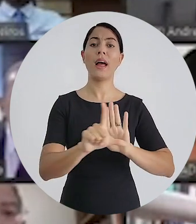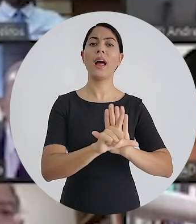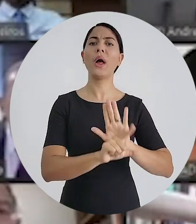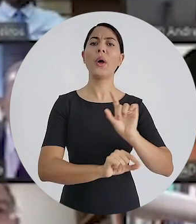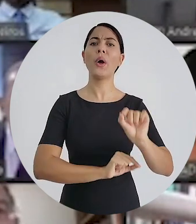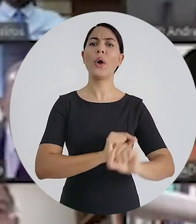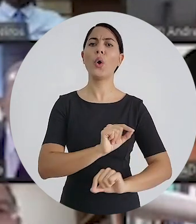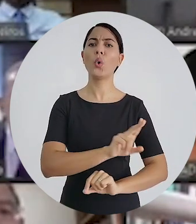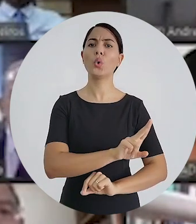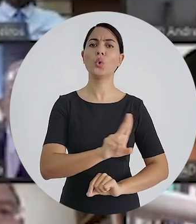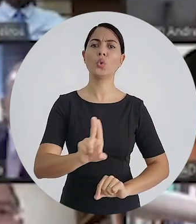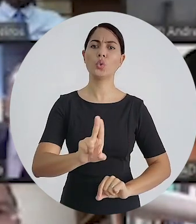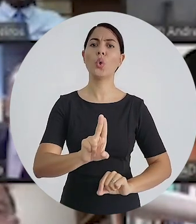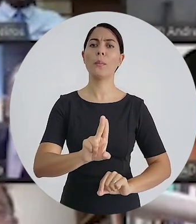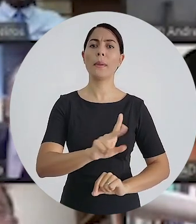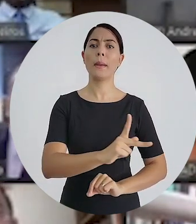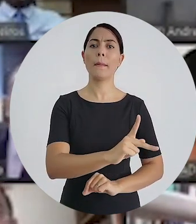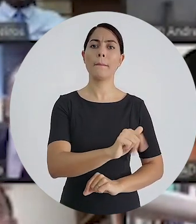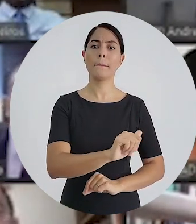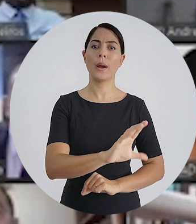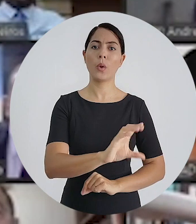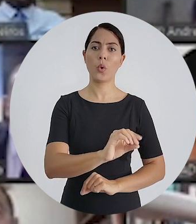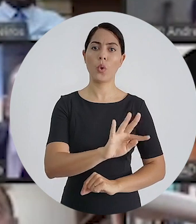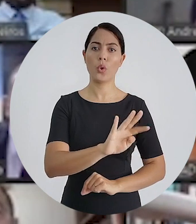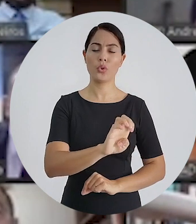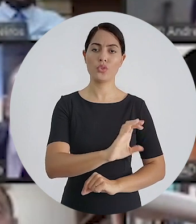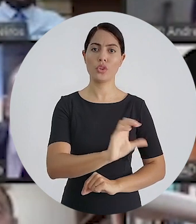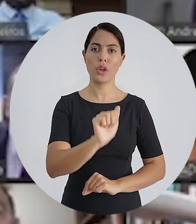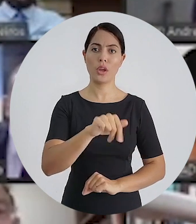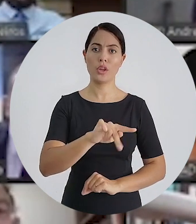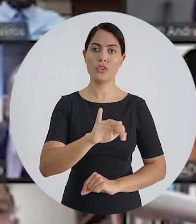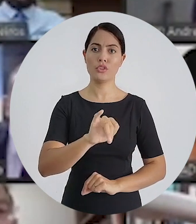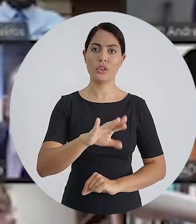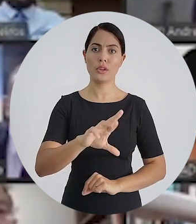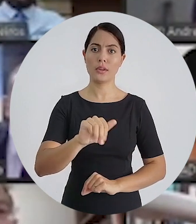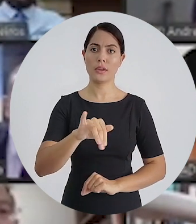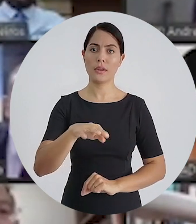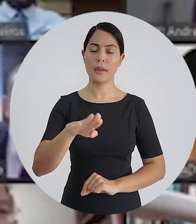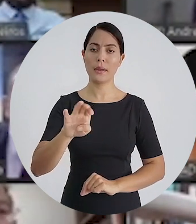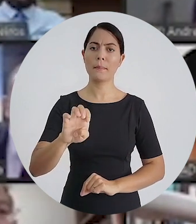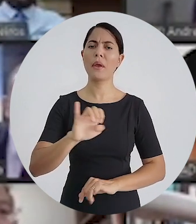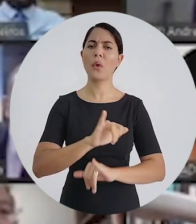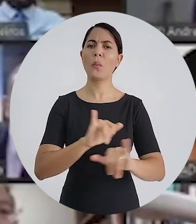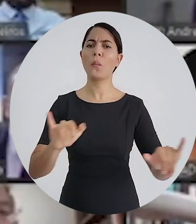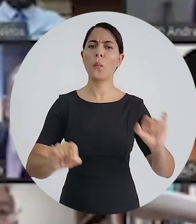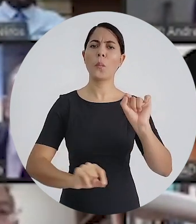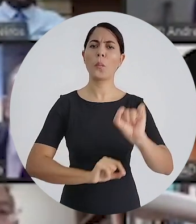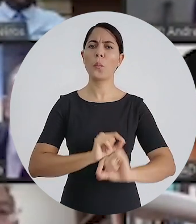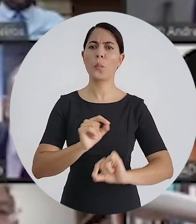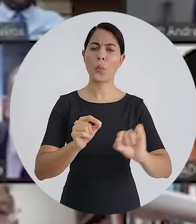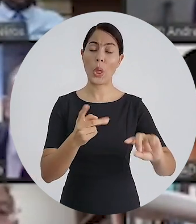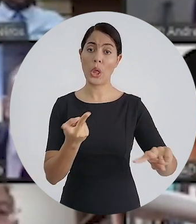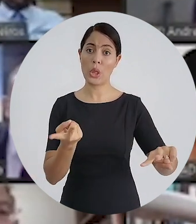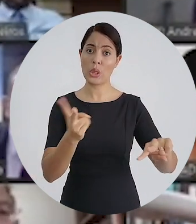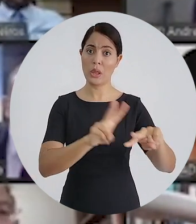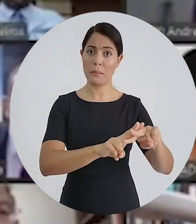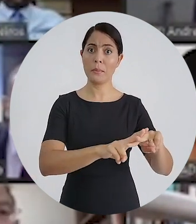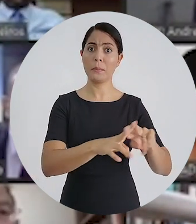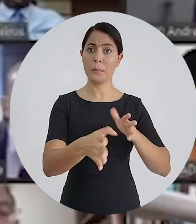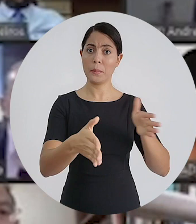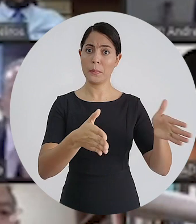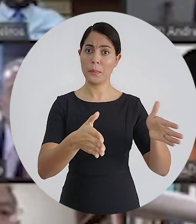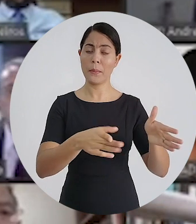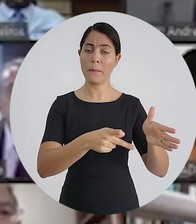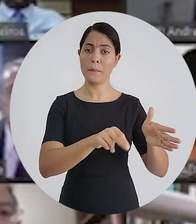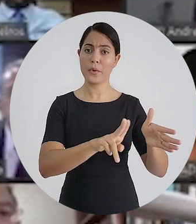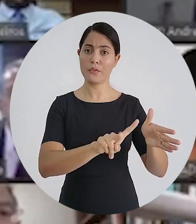lei popularmente conhecida como pacote anticrime, a qual passou a autorizar a execução provisória da pena